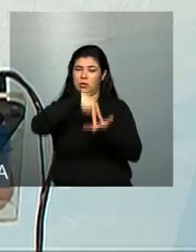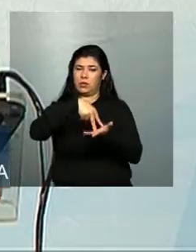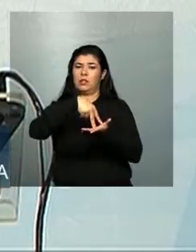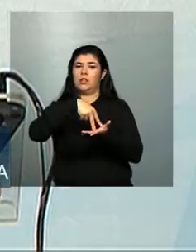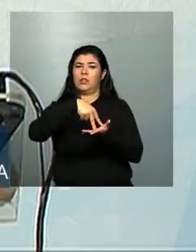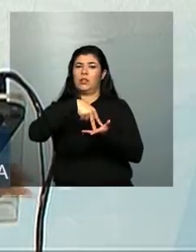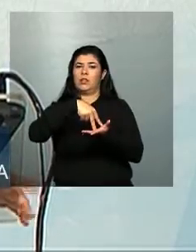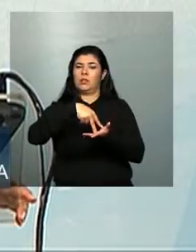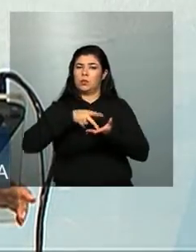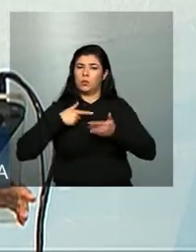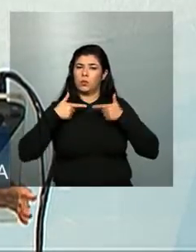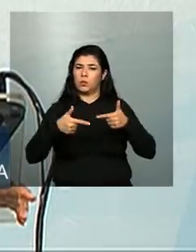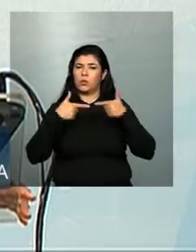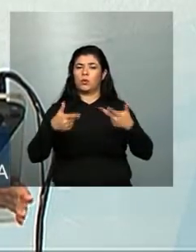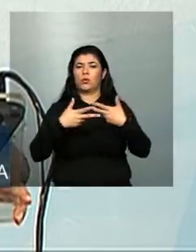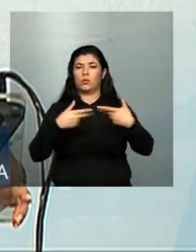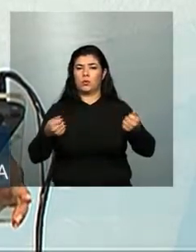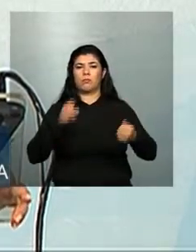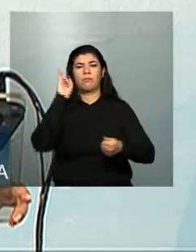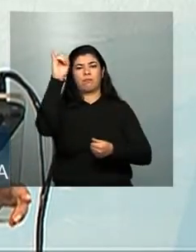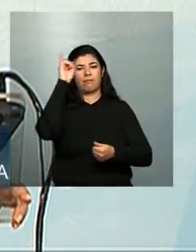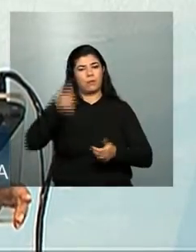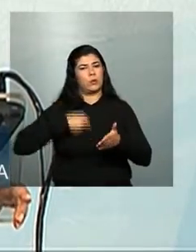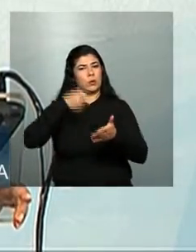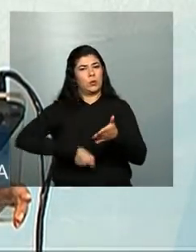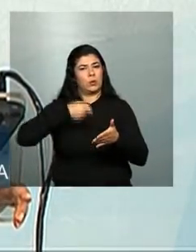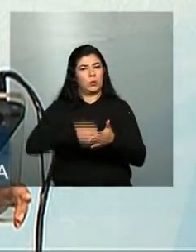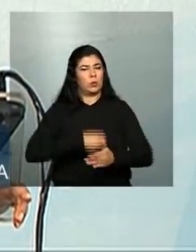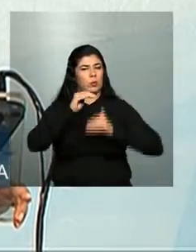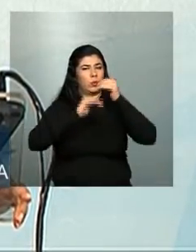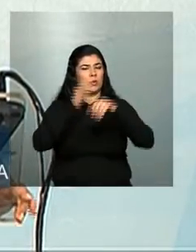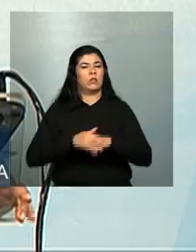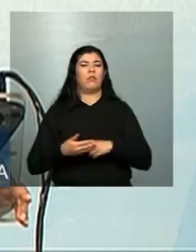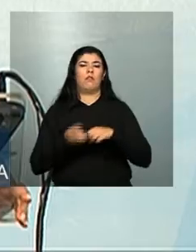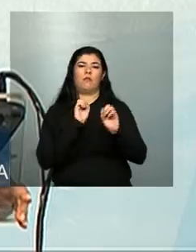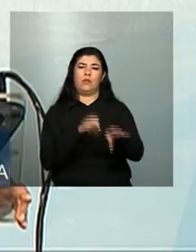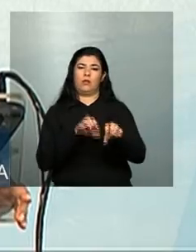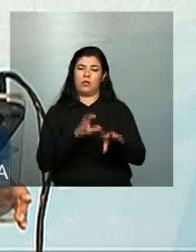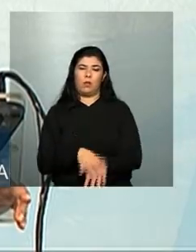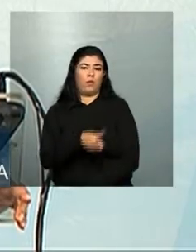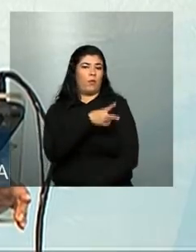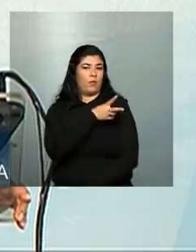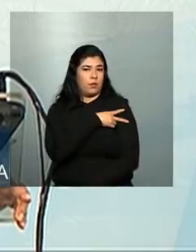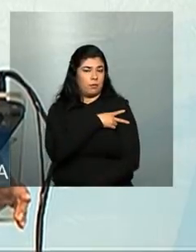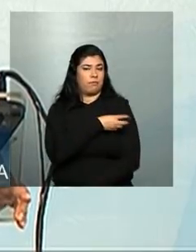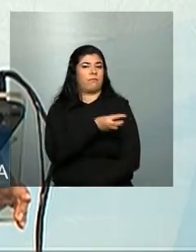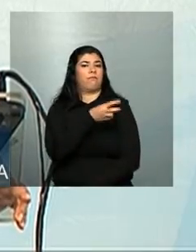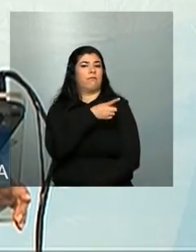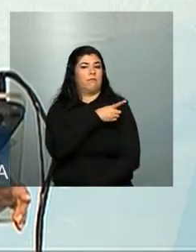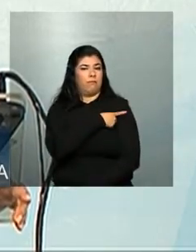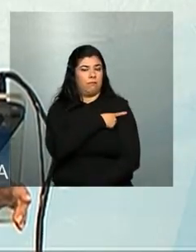e fique de pé por conta da educação. Ensino fundamental de qualidade, ensino médio,